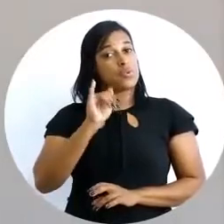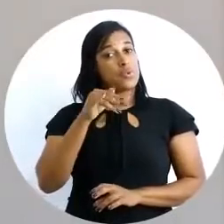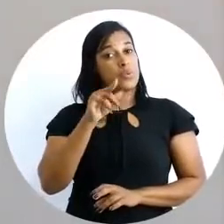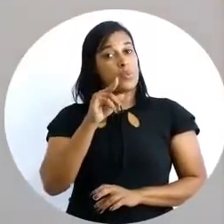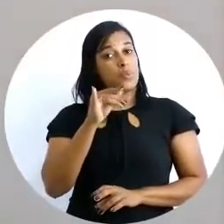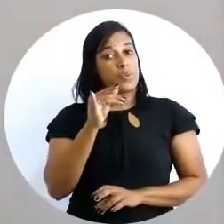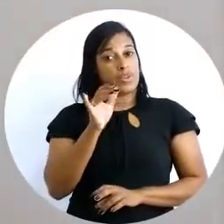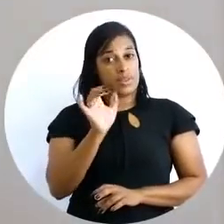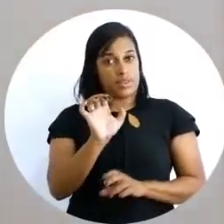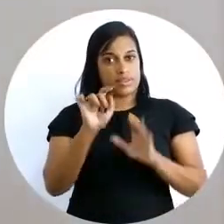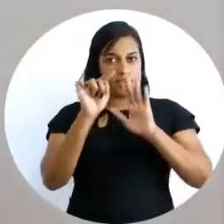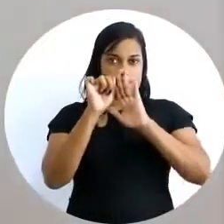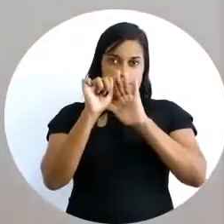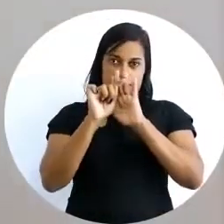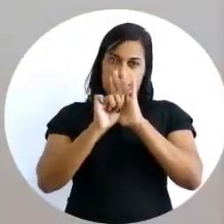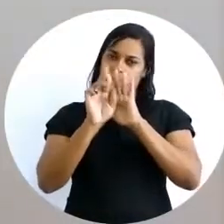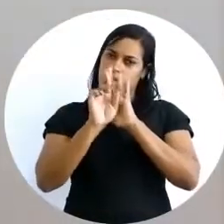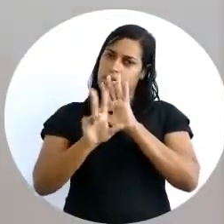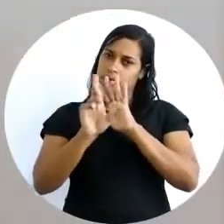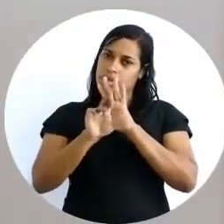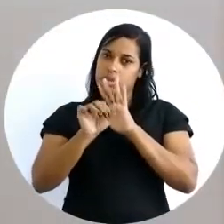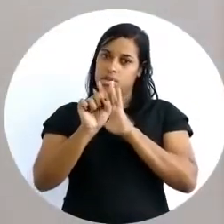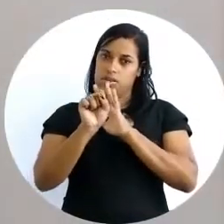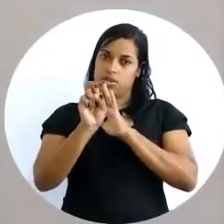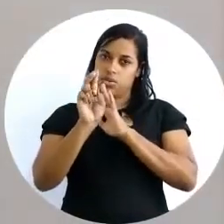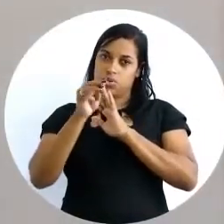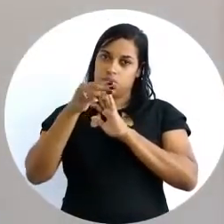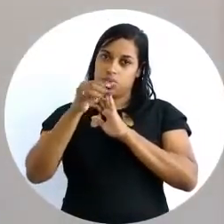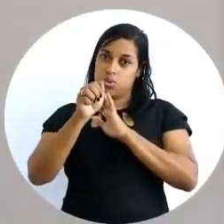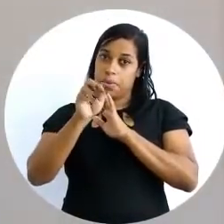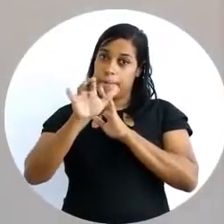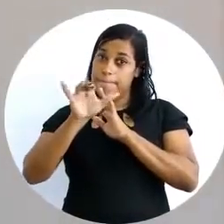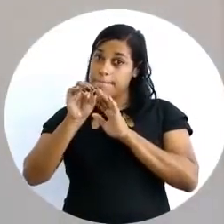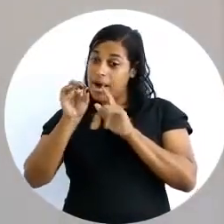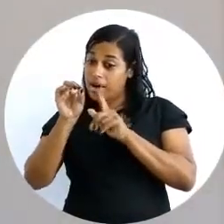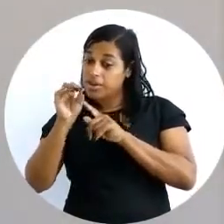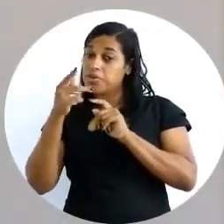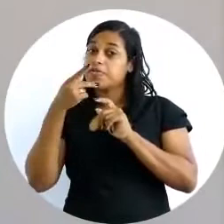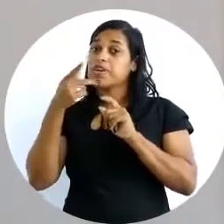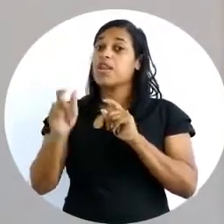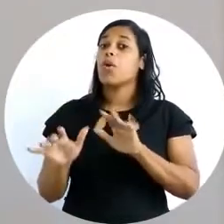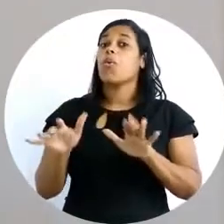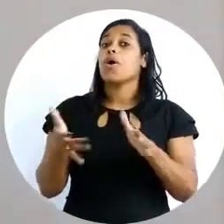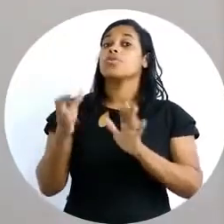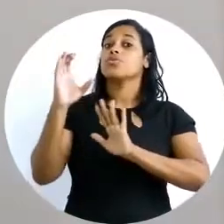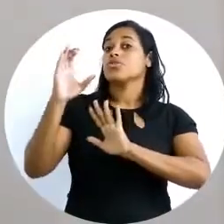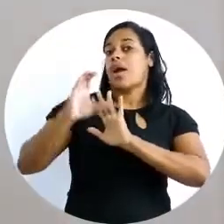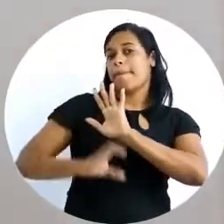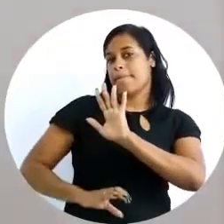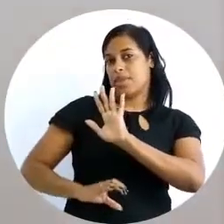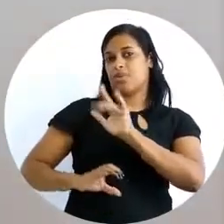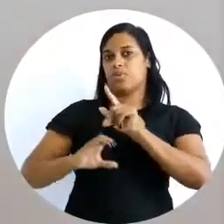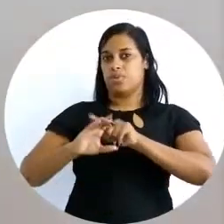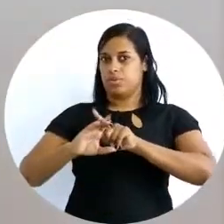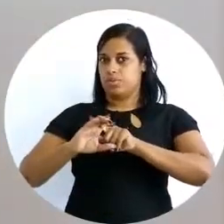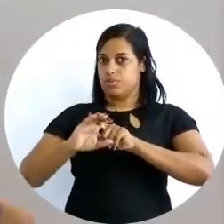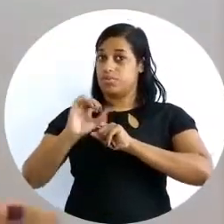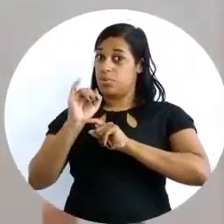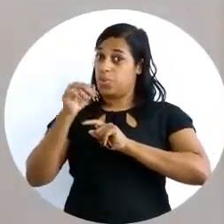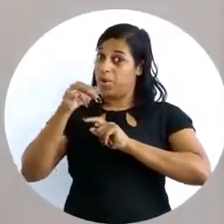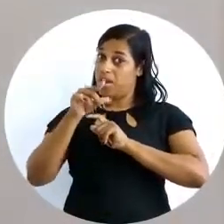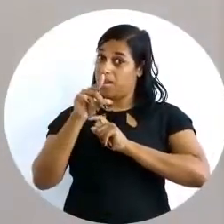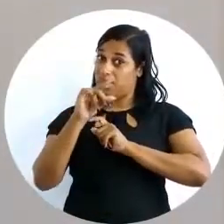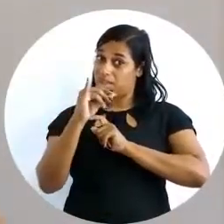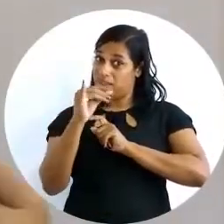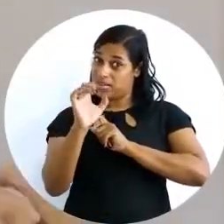diferente do sumário. O sumário aparece na frente e diz quais são os capítulos e o índice não. Ele diz quais são os assuntos, ou quais são